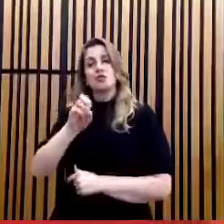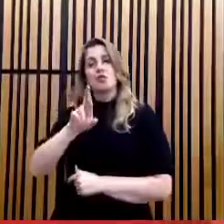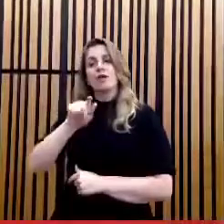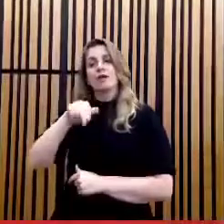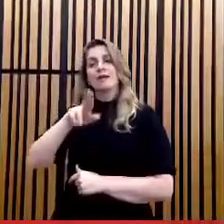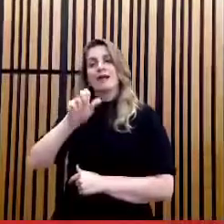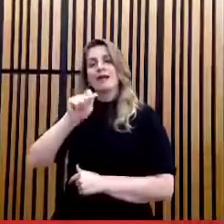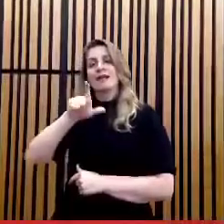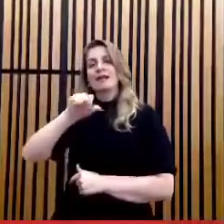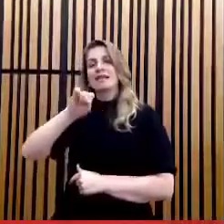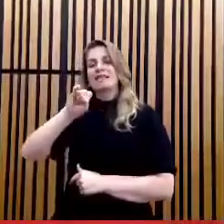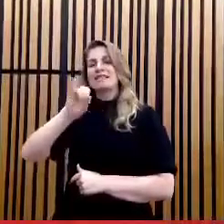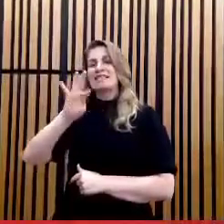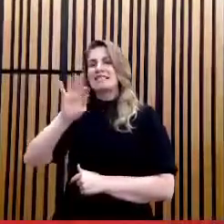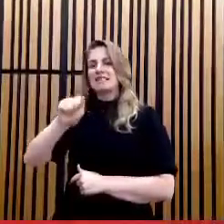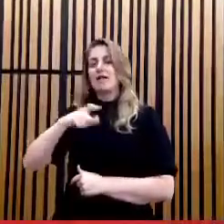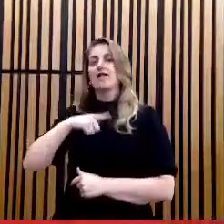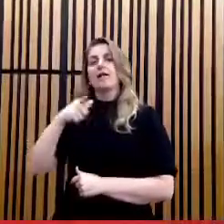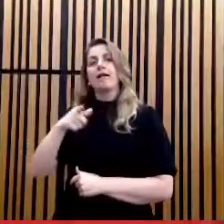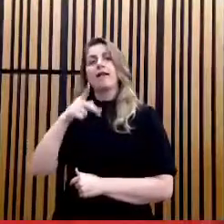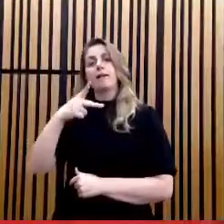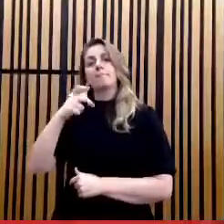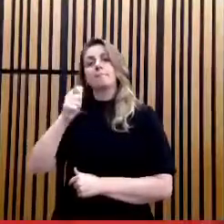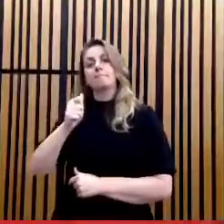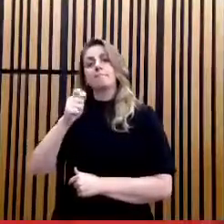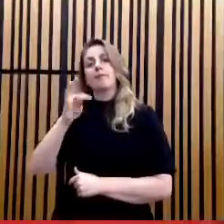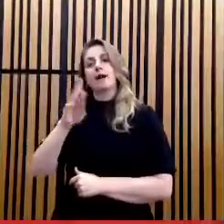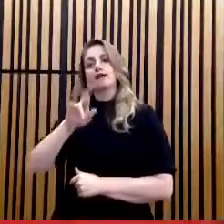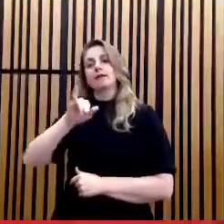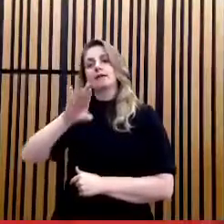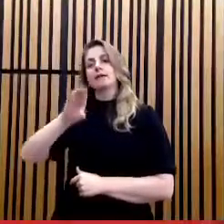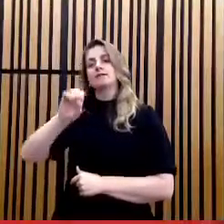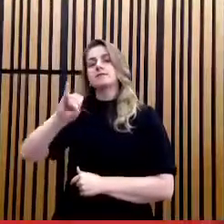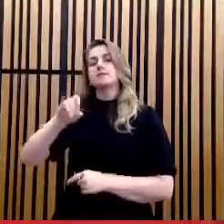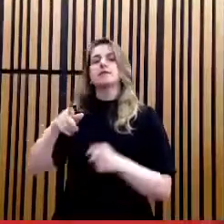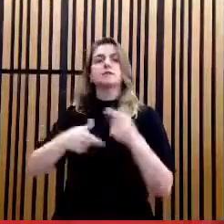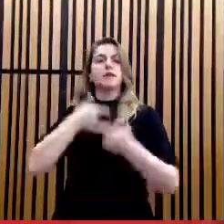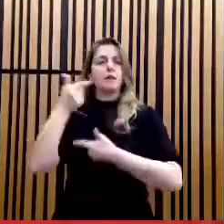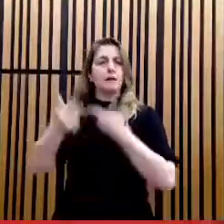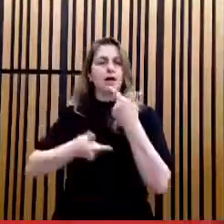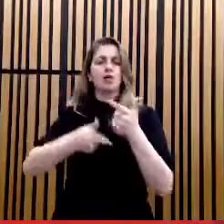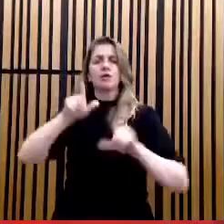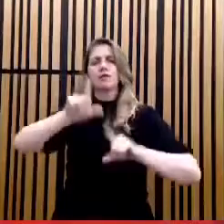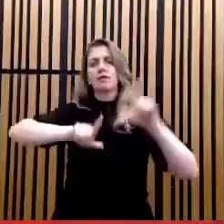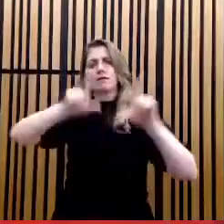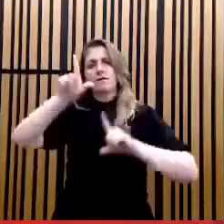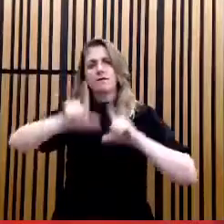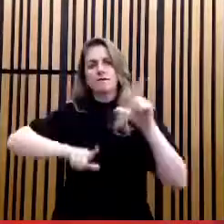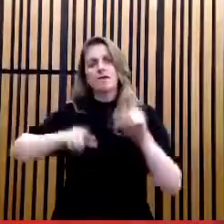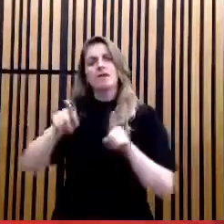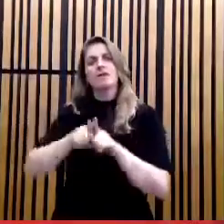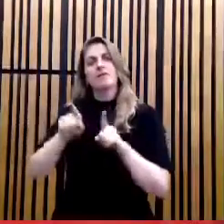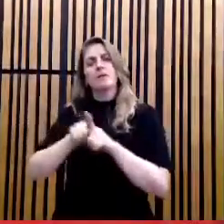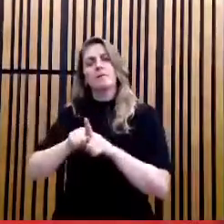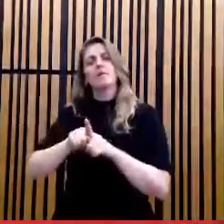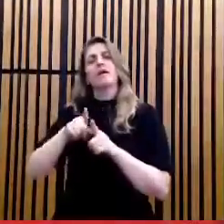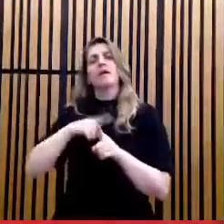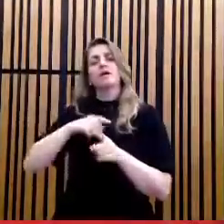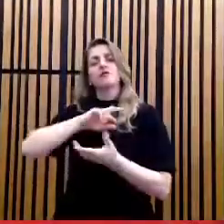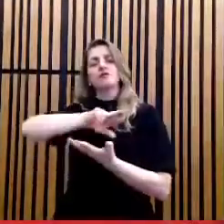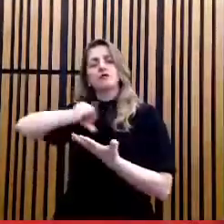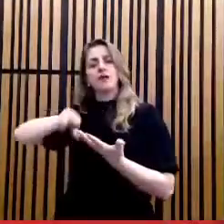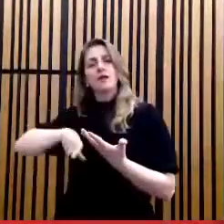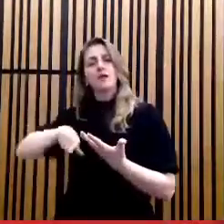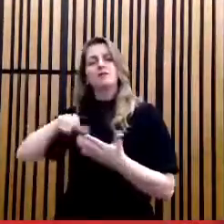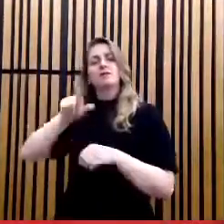das Patrícias. Patrícia atuou em vários veículos convencionais, projetos de TV, consultoria para grifes e